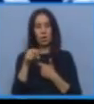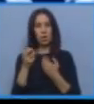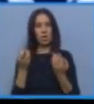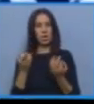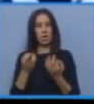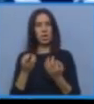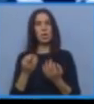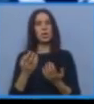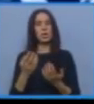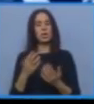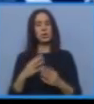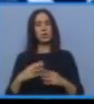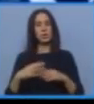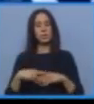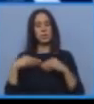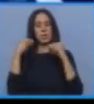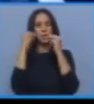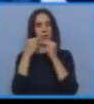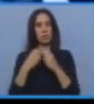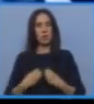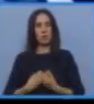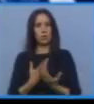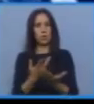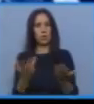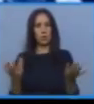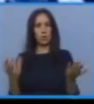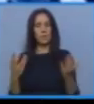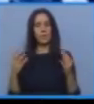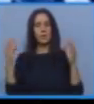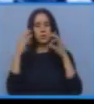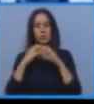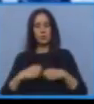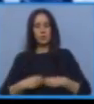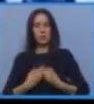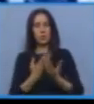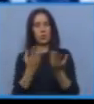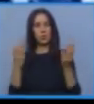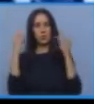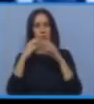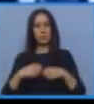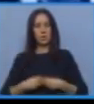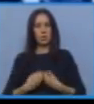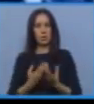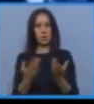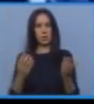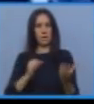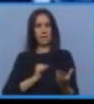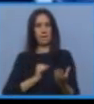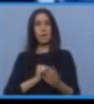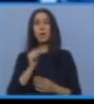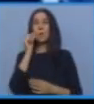e entregou o Espírito. Entregou o Espírito, o seu Espírito, entregou ao Pai, de quem o tinha